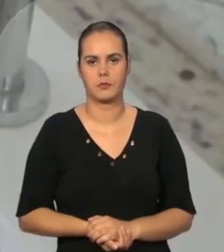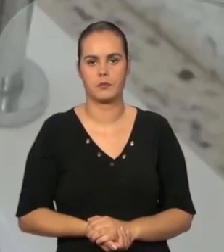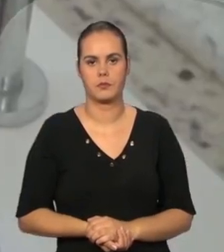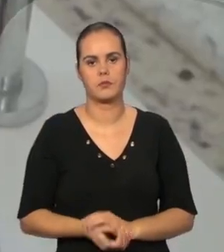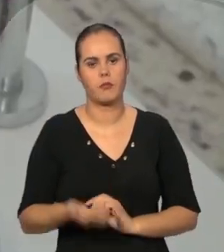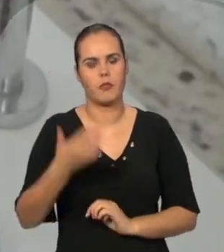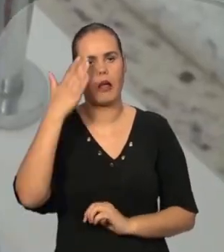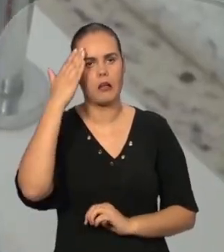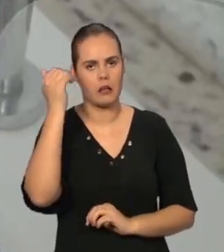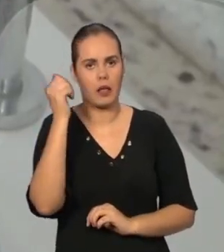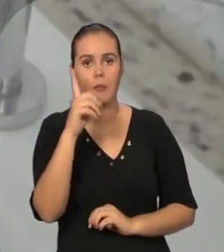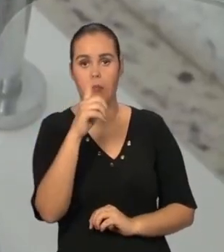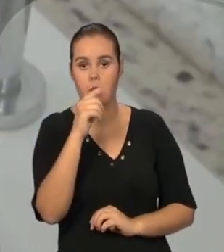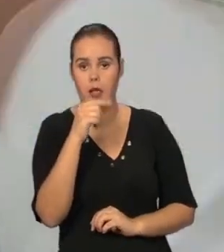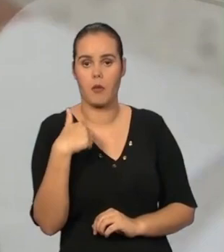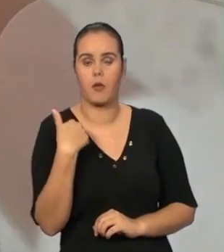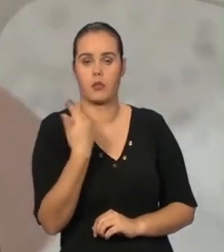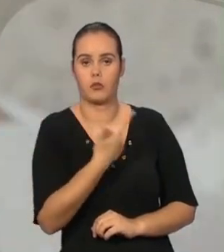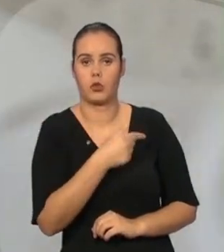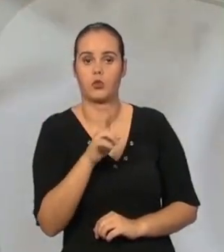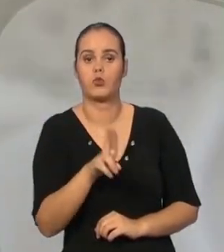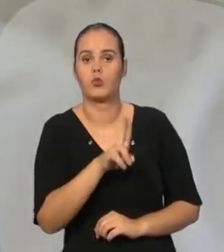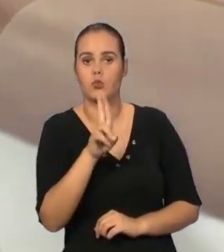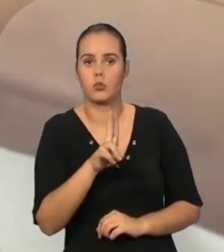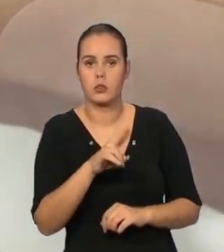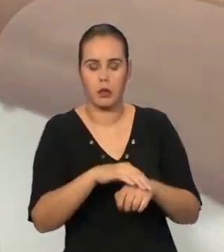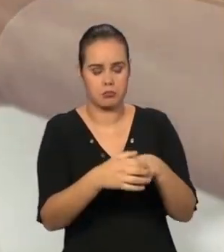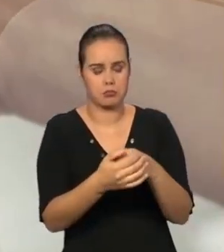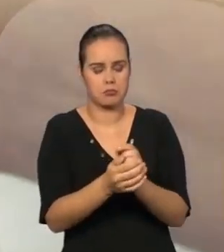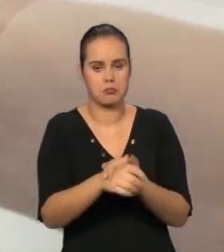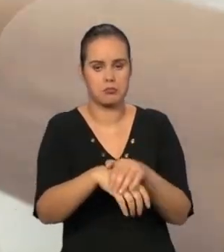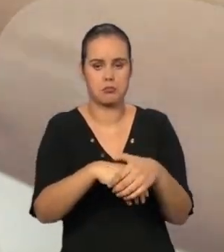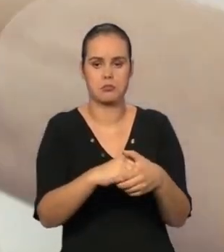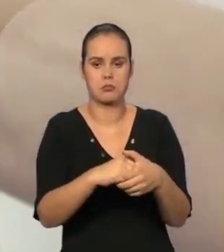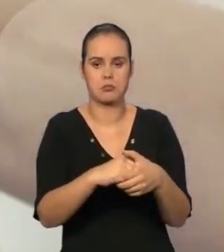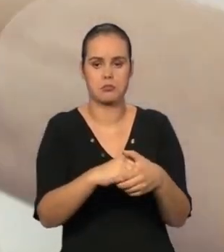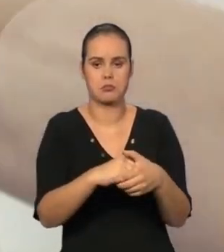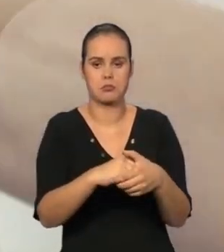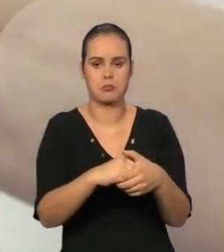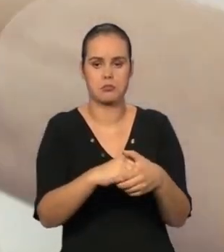Sabe aquela água que a gente usa, por exemplo, quando vai lavar as mãos, os alimentos